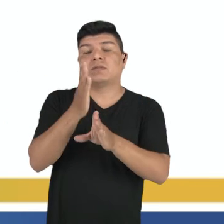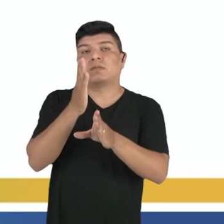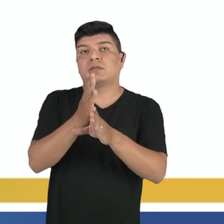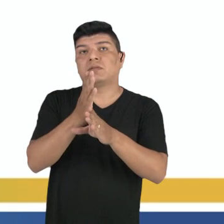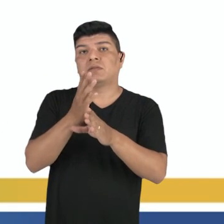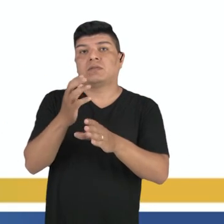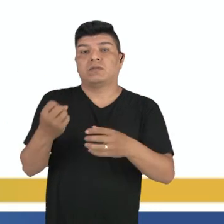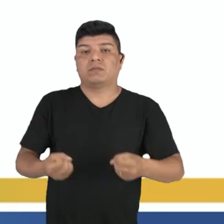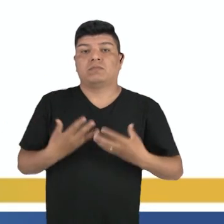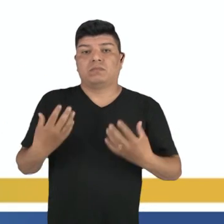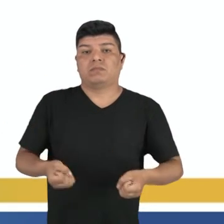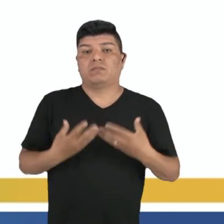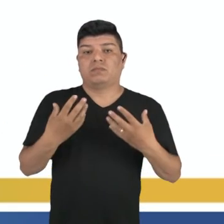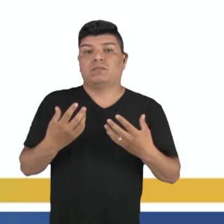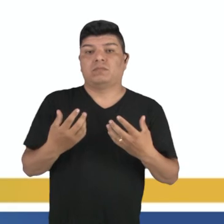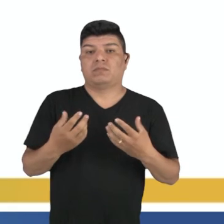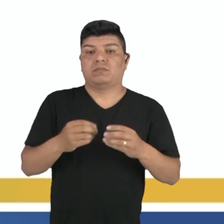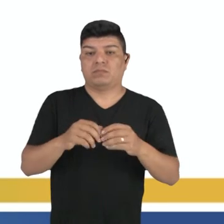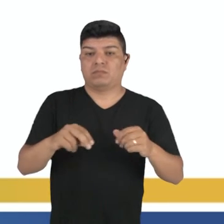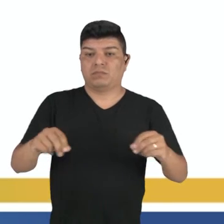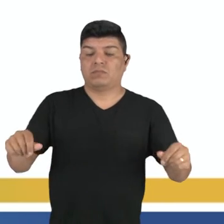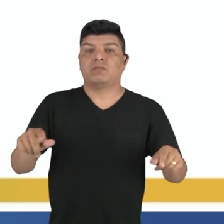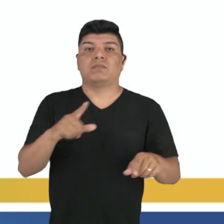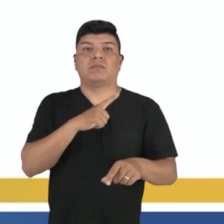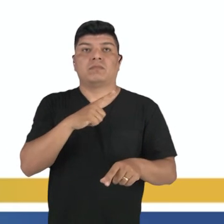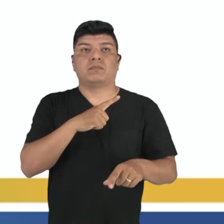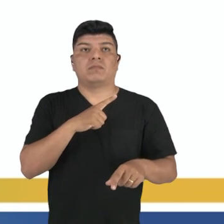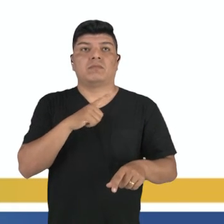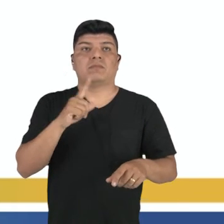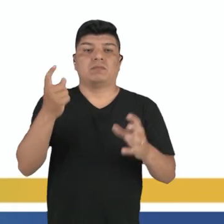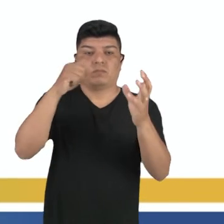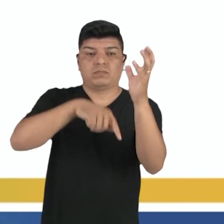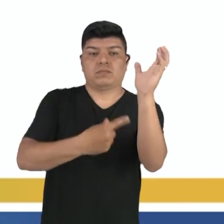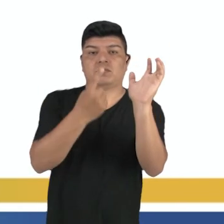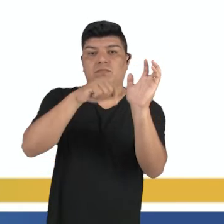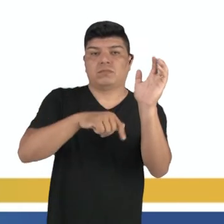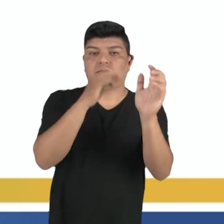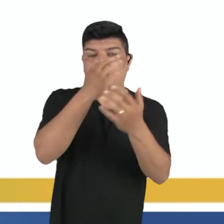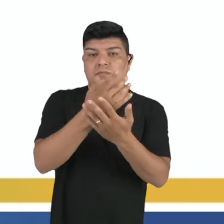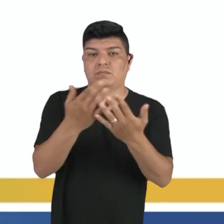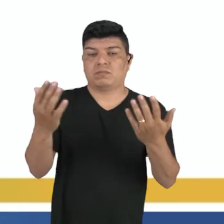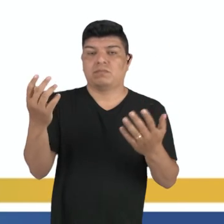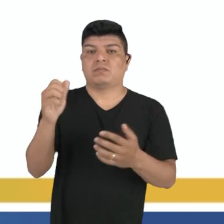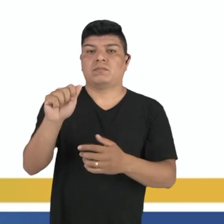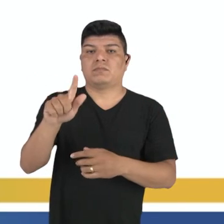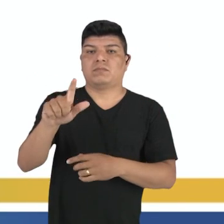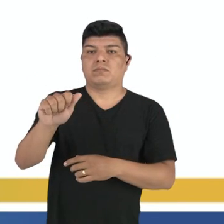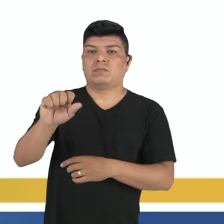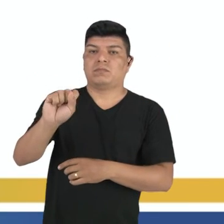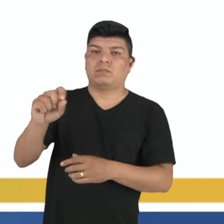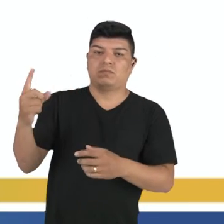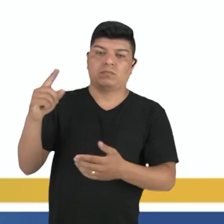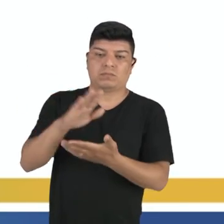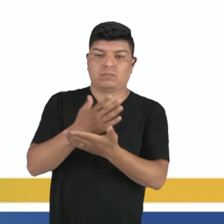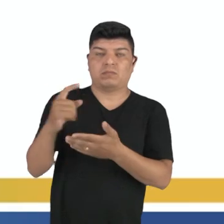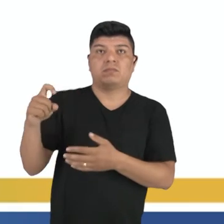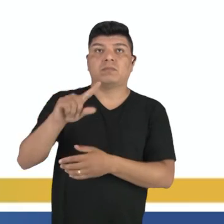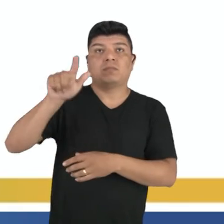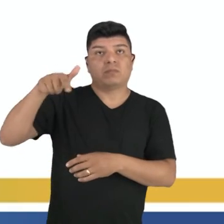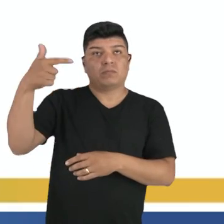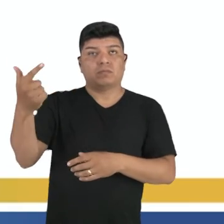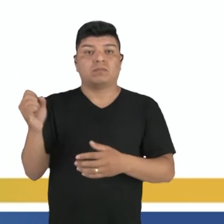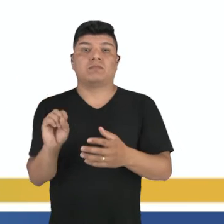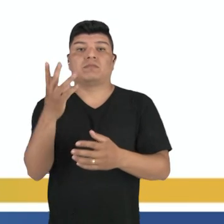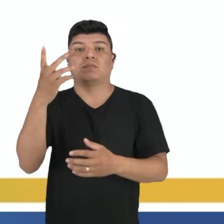da reação de matéria inorgânica EA fotossíntese o teste e vegetais e algas e algumas bactérias já